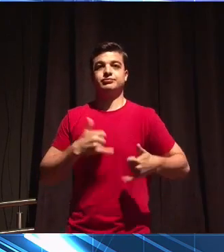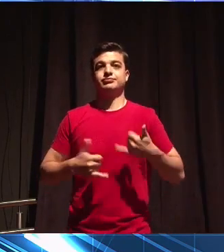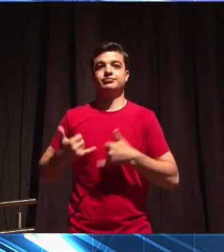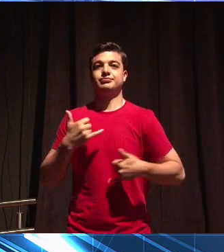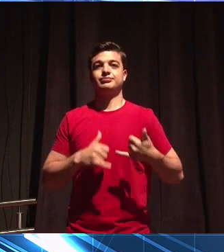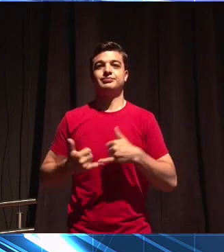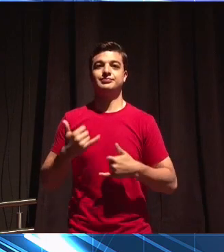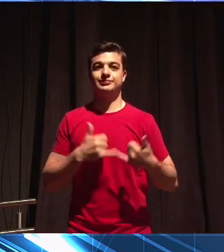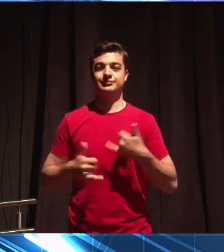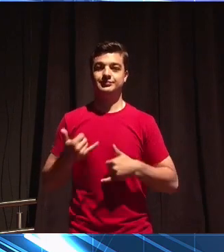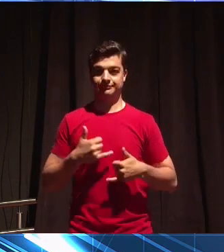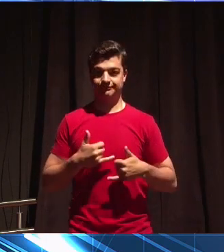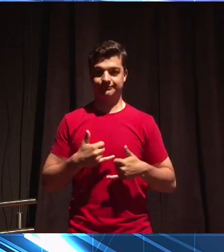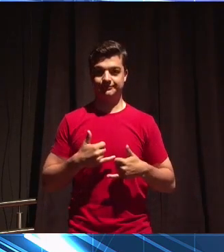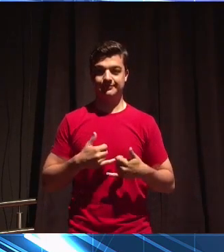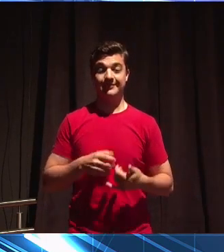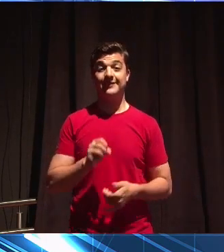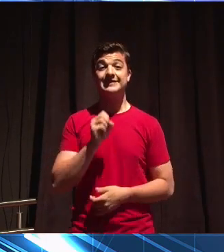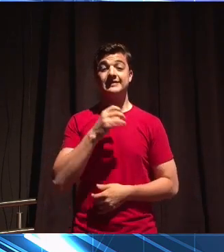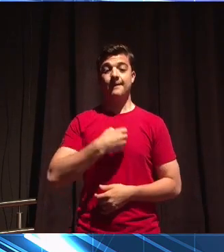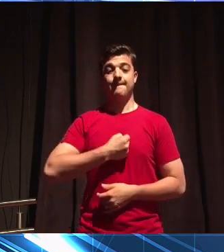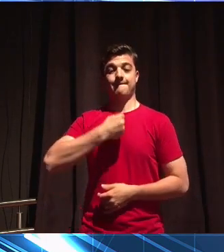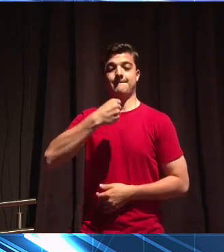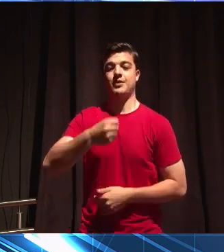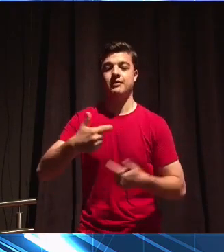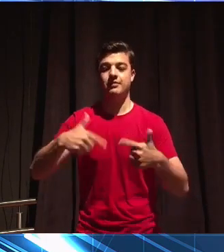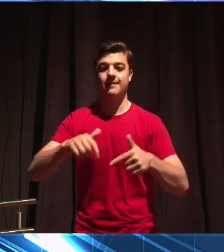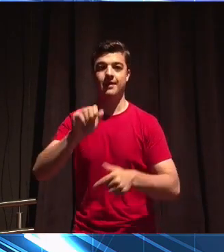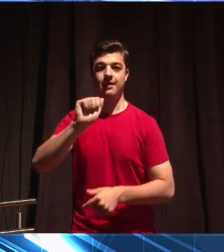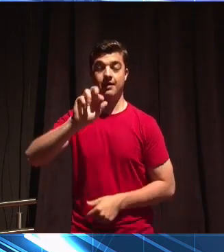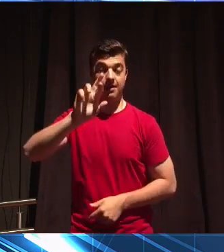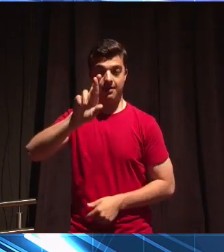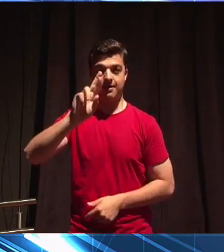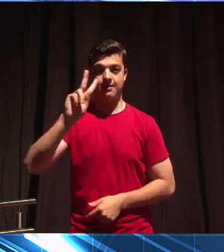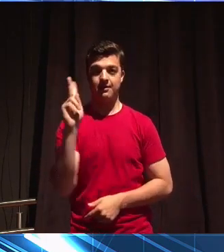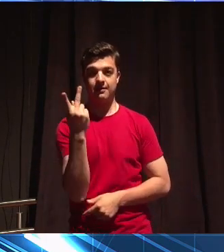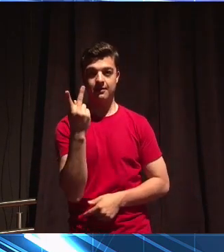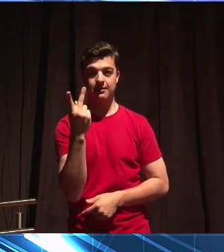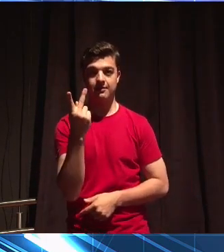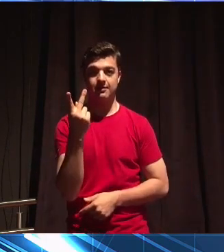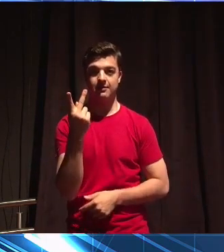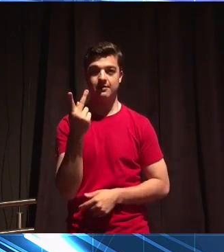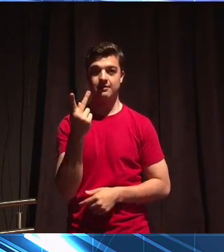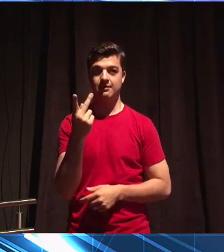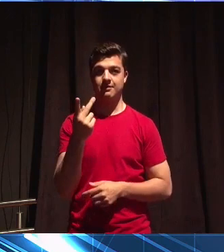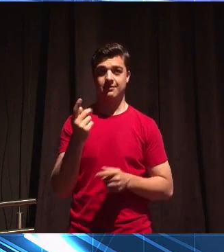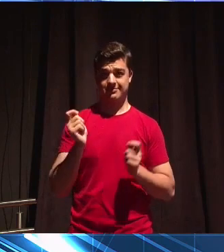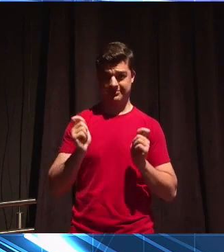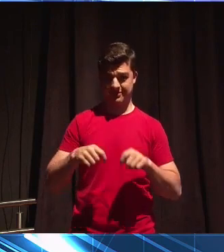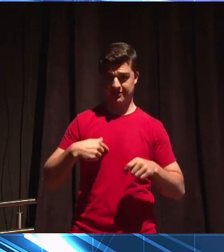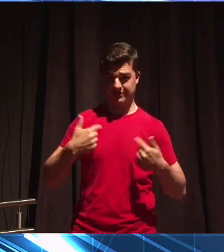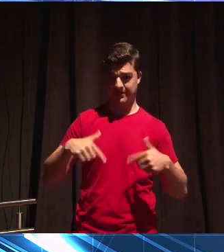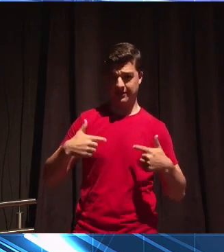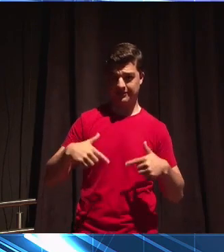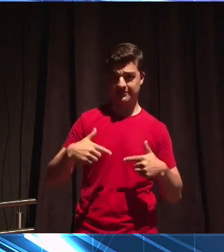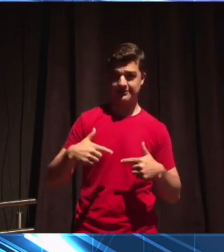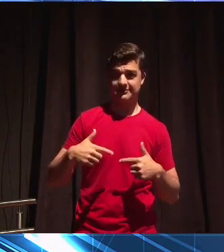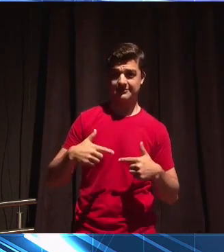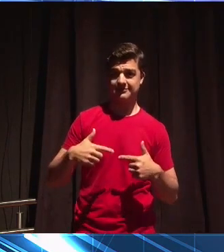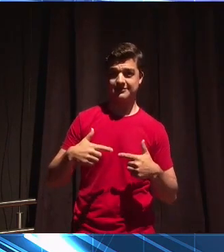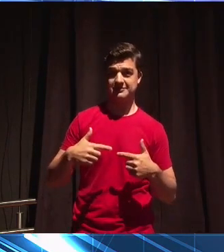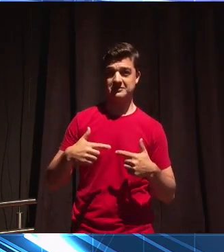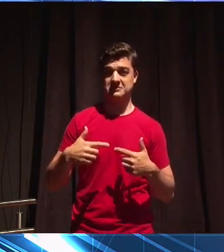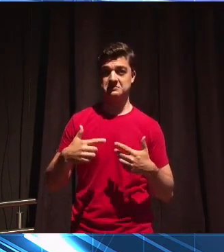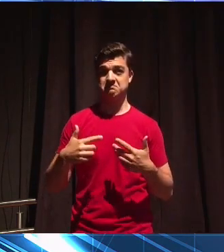RH? Eu não começo a ficar para trás, porque talvez vão achar que, por ser muito agitada, não vou conseguir fazer o que estou me pedindo. Não começo a criar